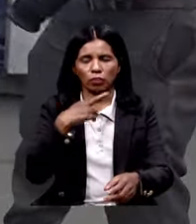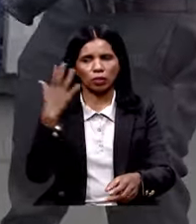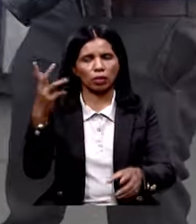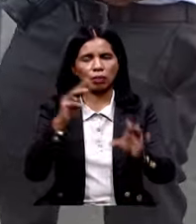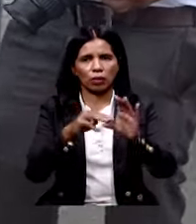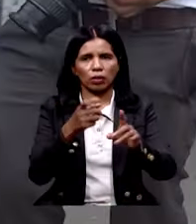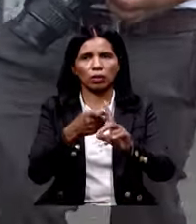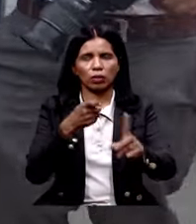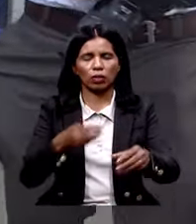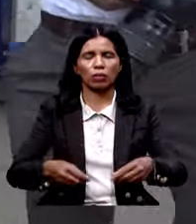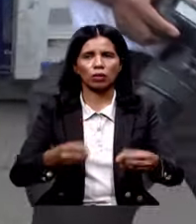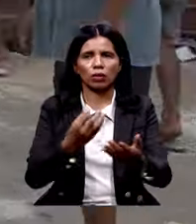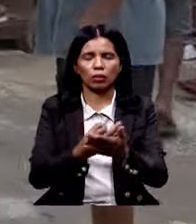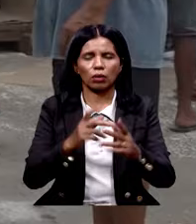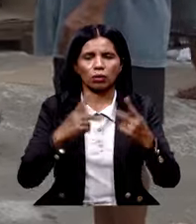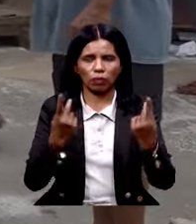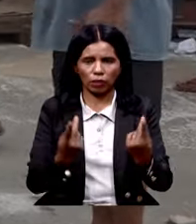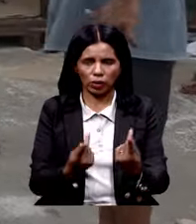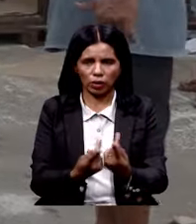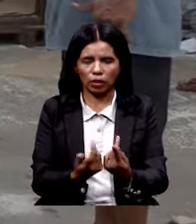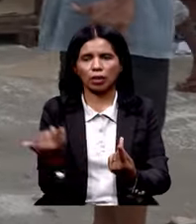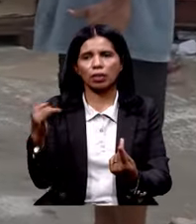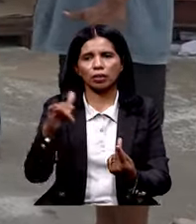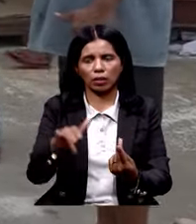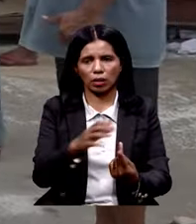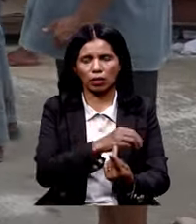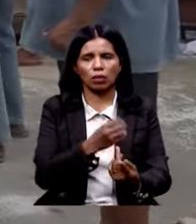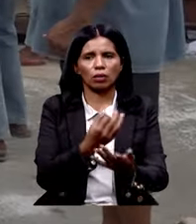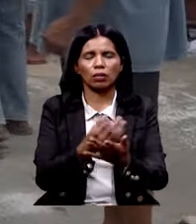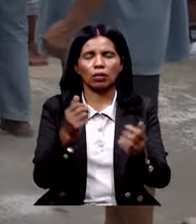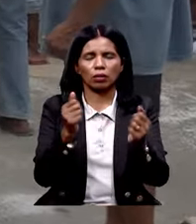li russi foz subsídio ba empresa importadora sira ao montante